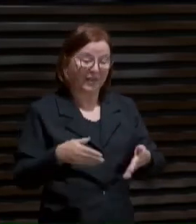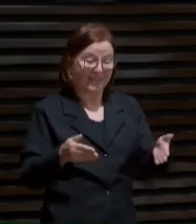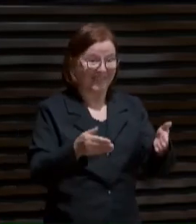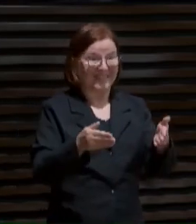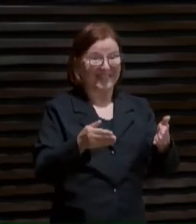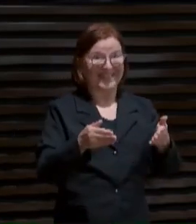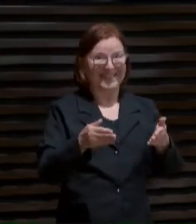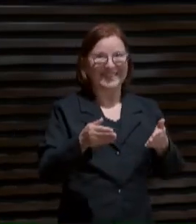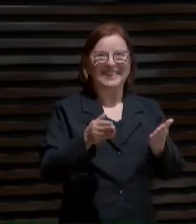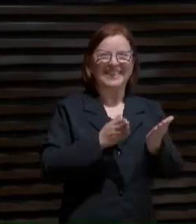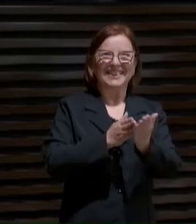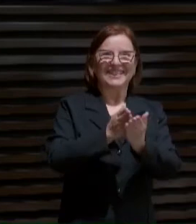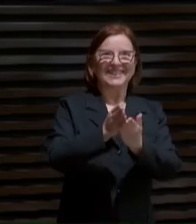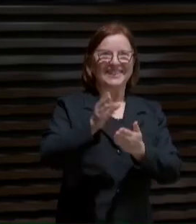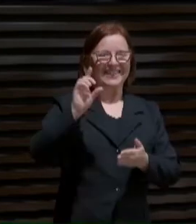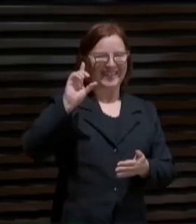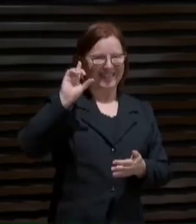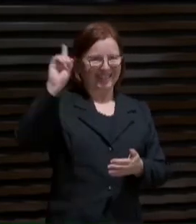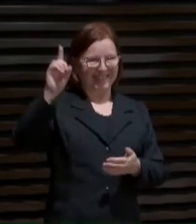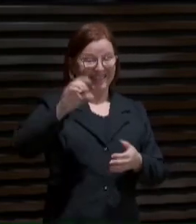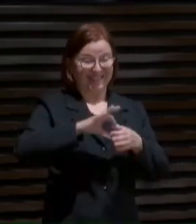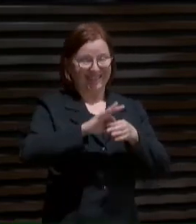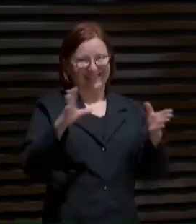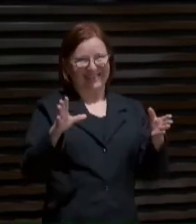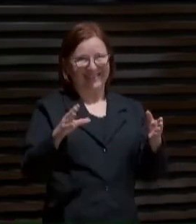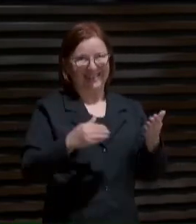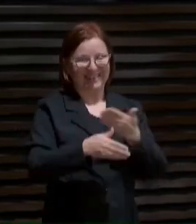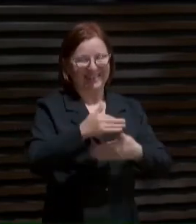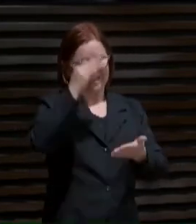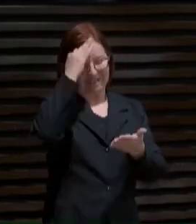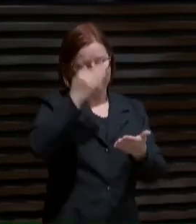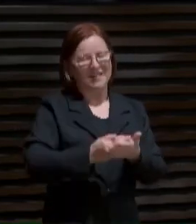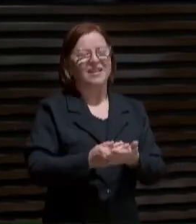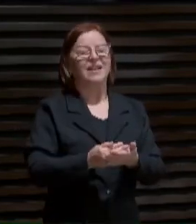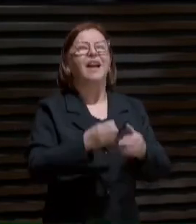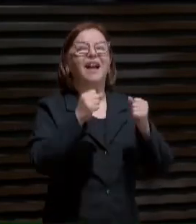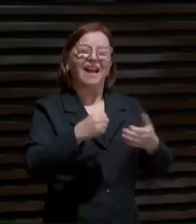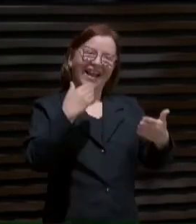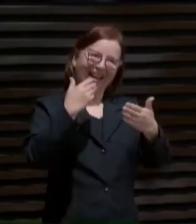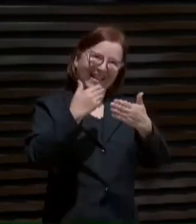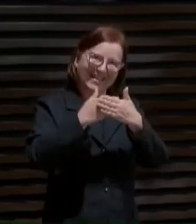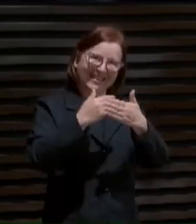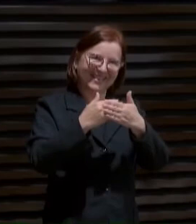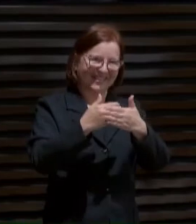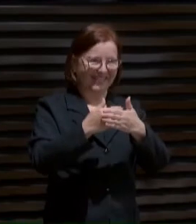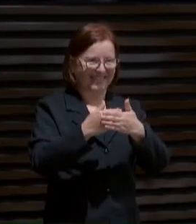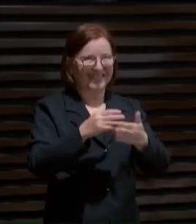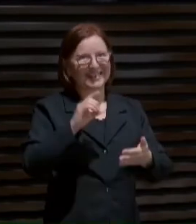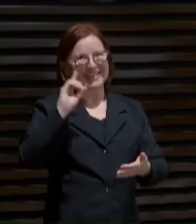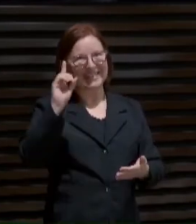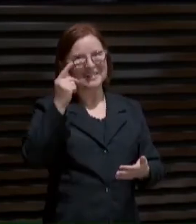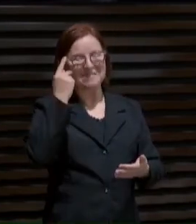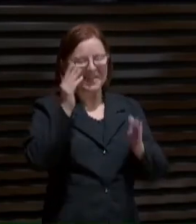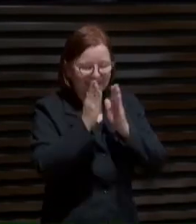liberado e que pela fé podemos nos achegar sem medo para adorar como verdade com verdadeiro